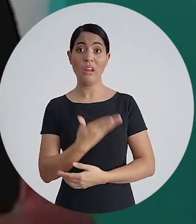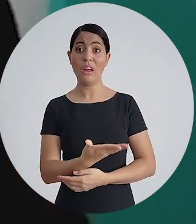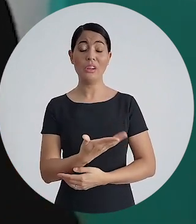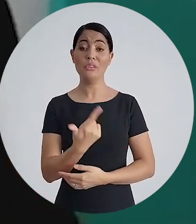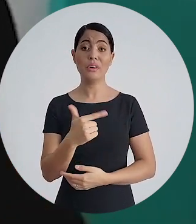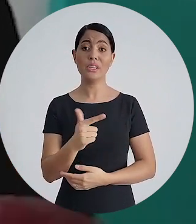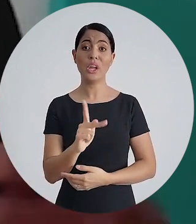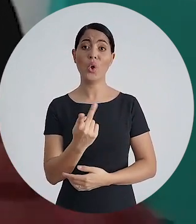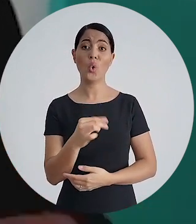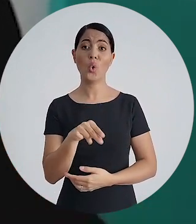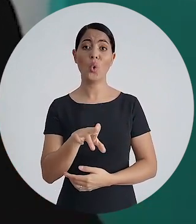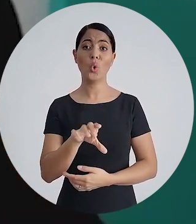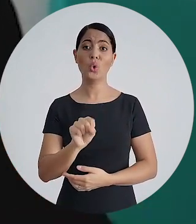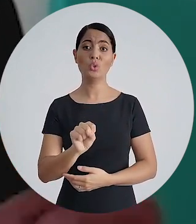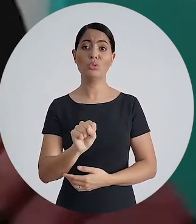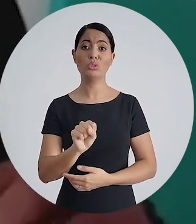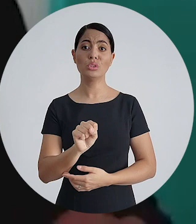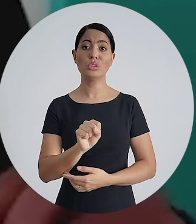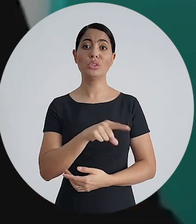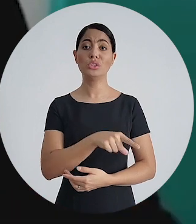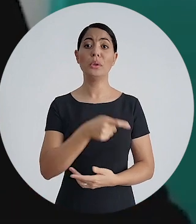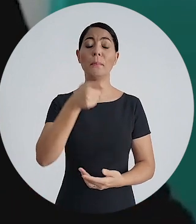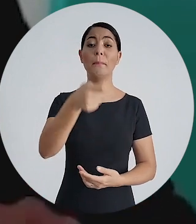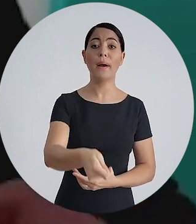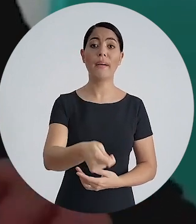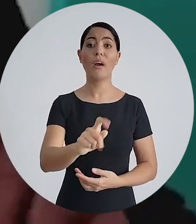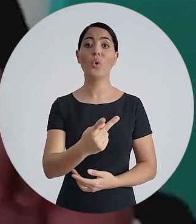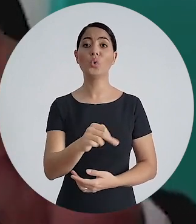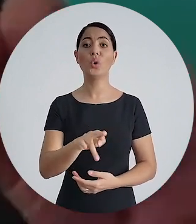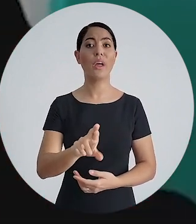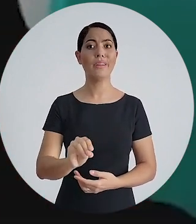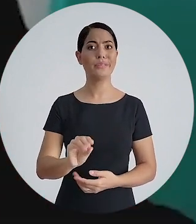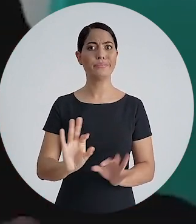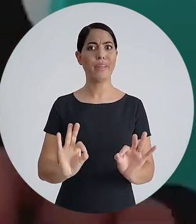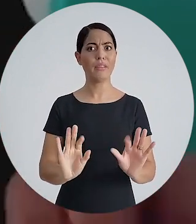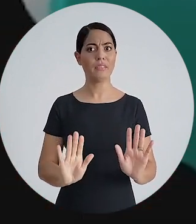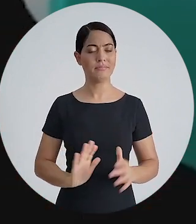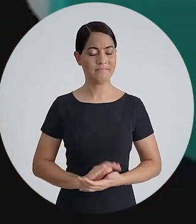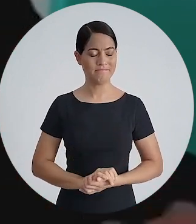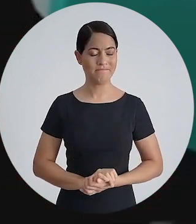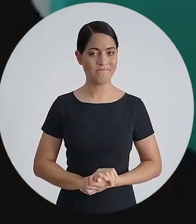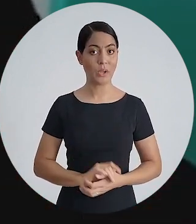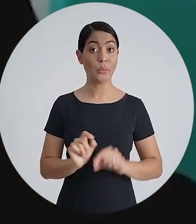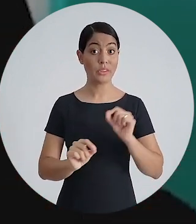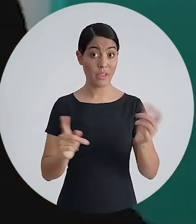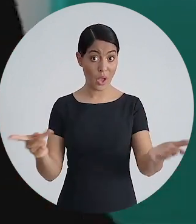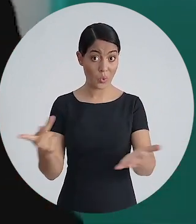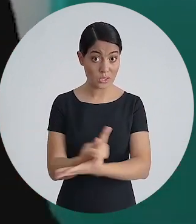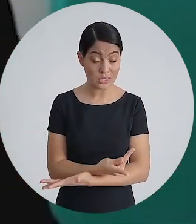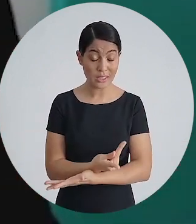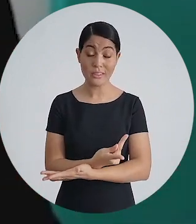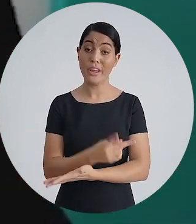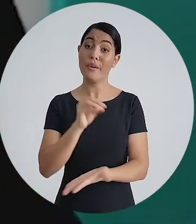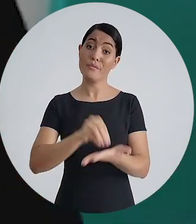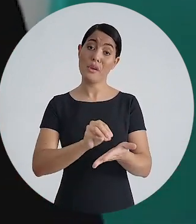ele também não terá sequer o ônus de contribuir com o pagamento dos honorários dos advogados,